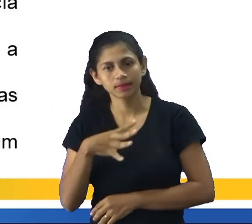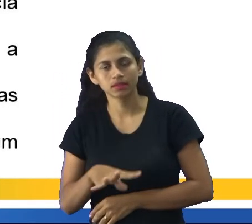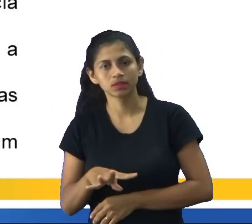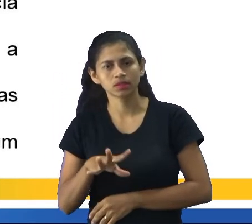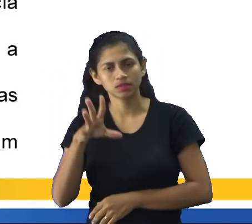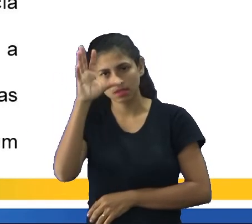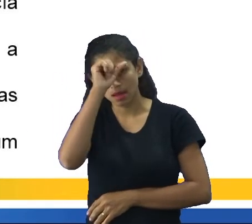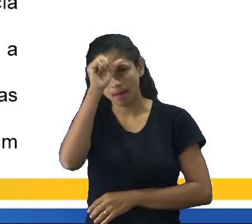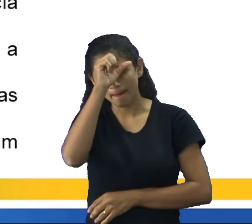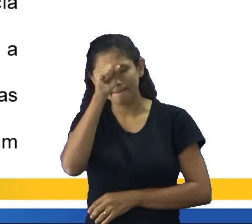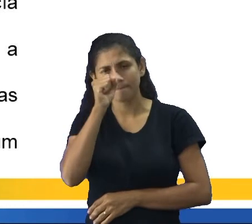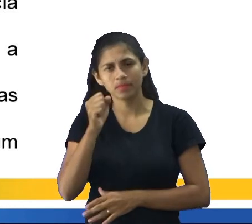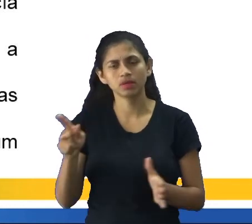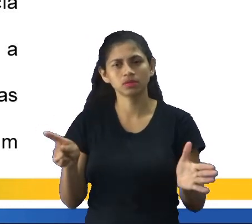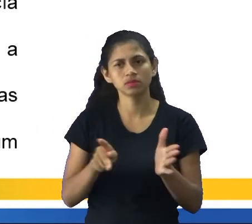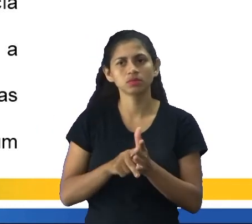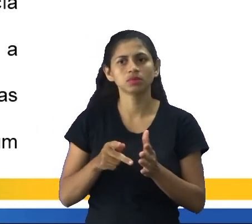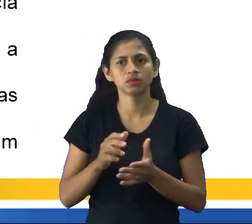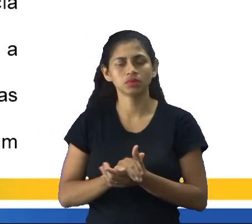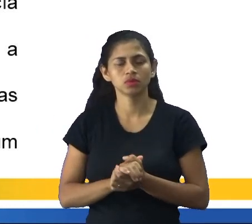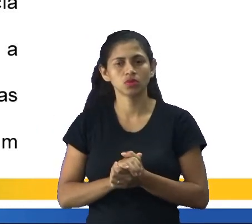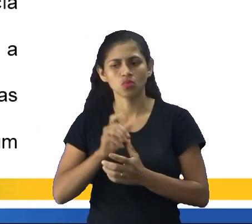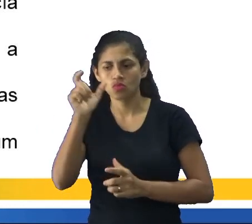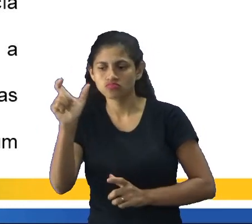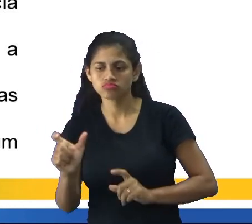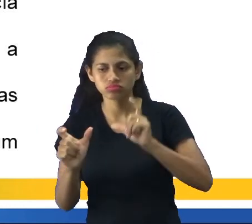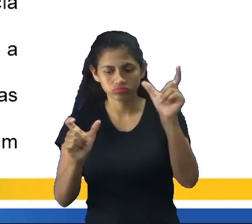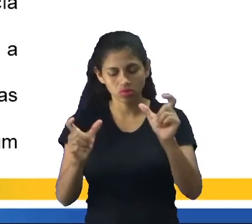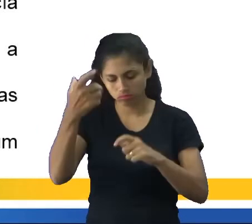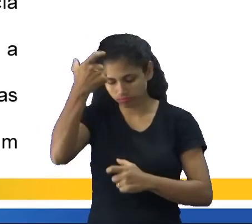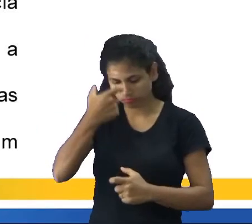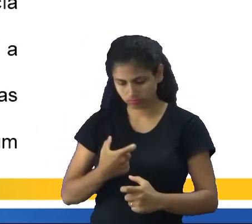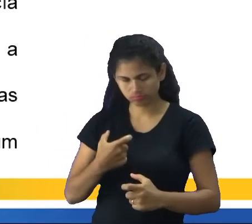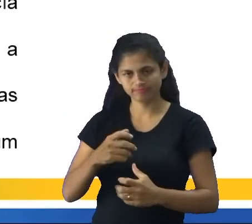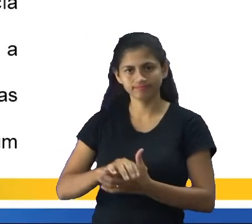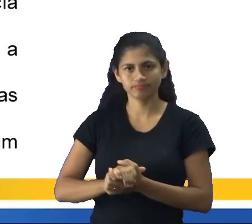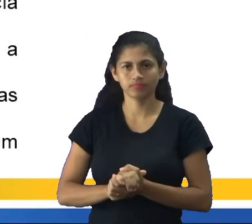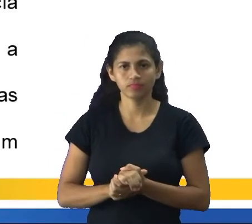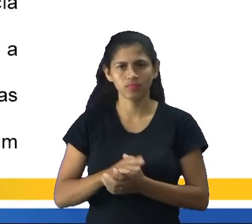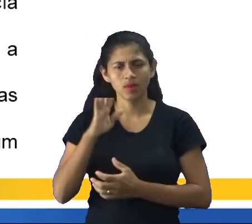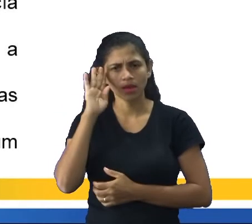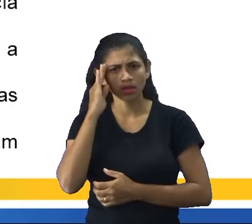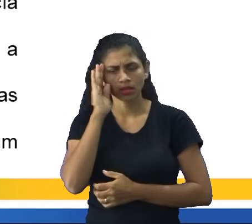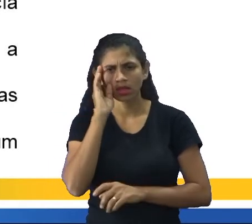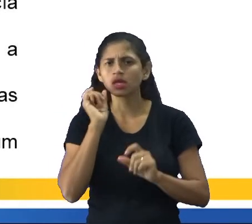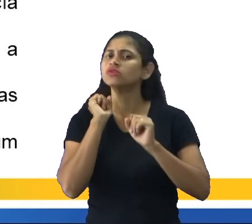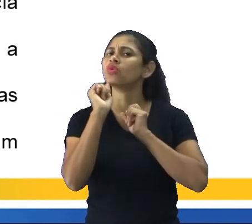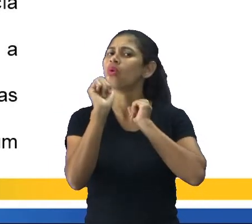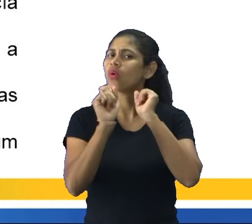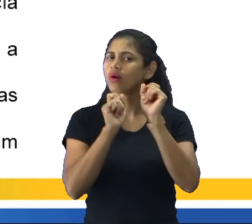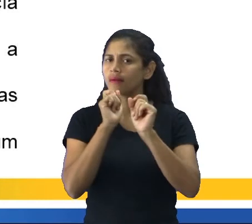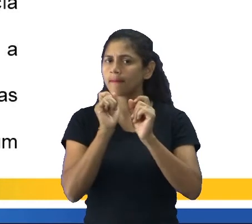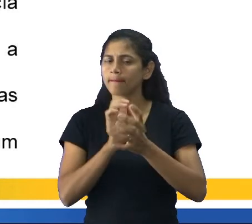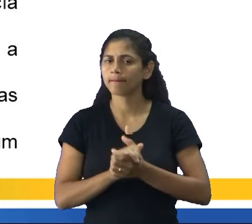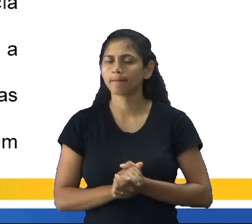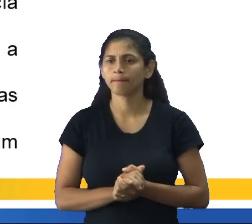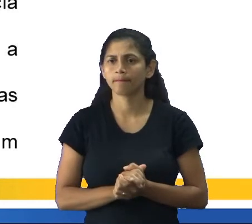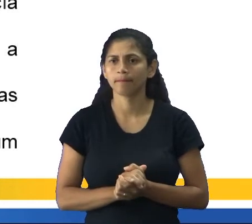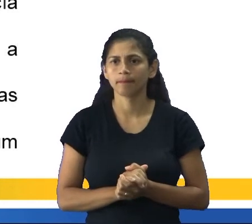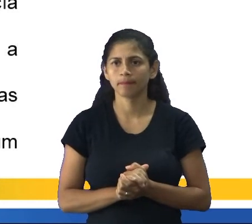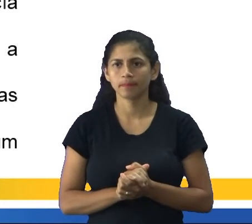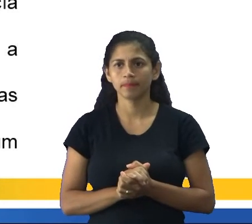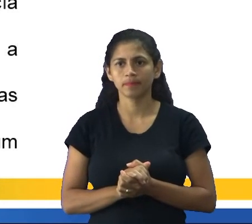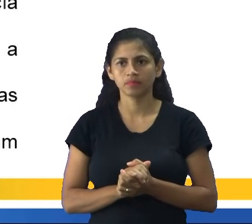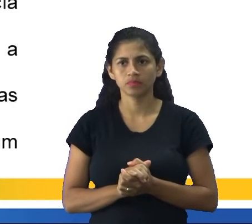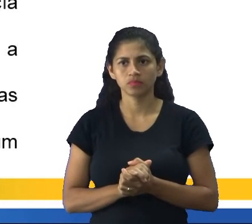sobre si, sobre o outro e sobre o mundo ao seu redor. Entende-se que essa aqui não fez nenhuma menção efetiva